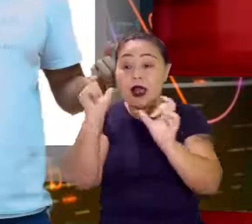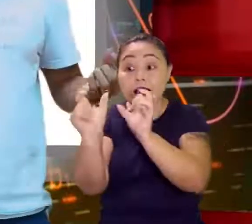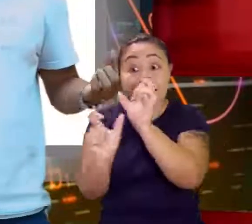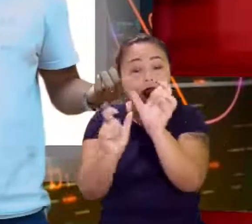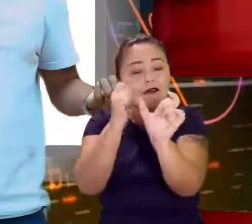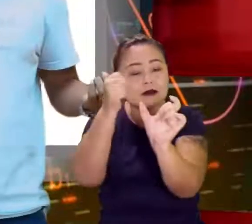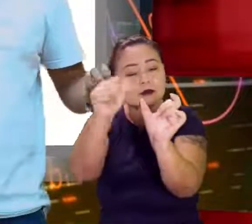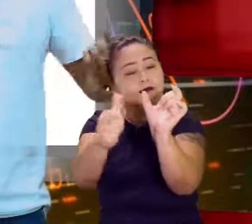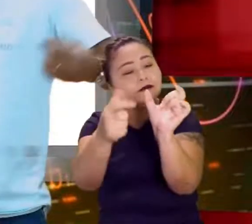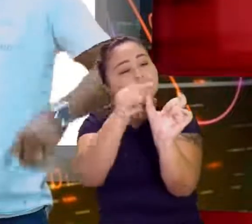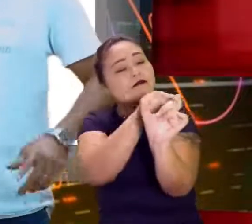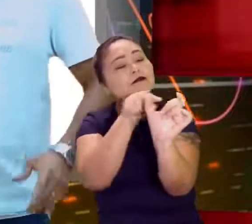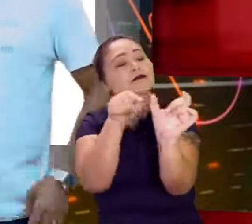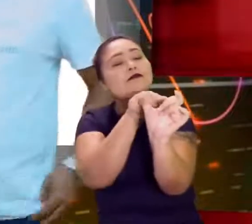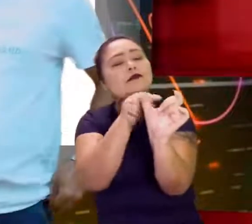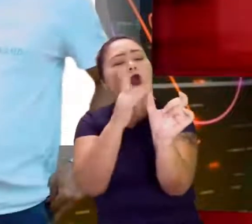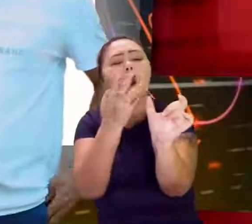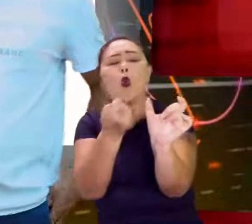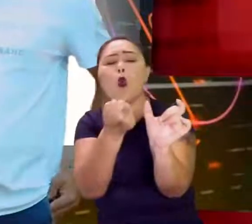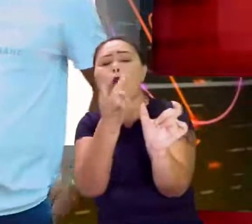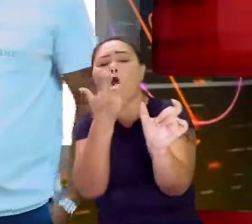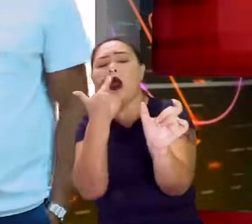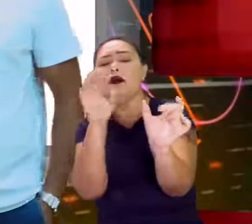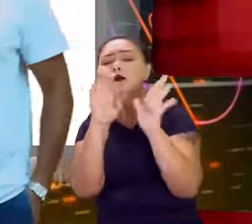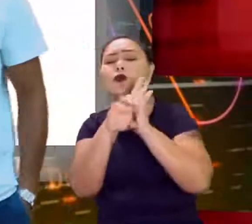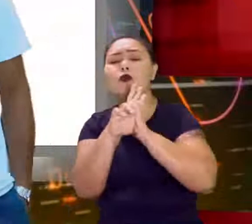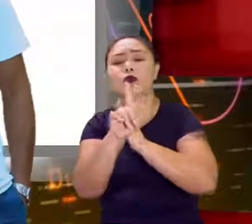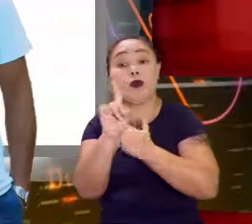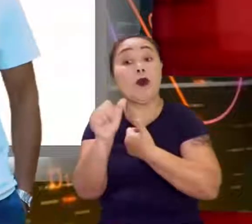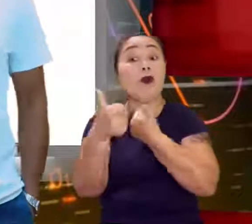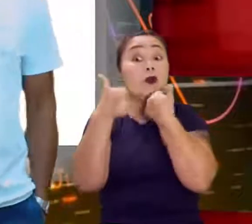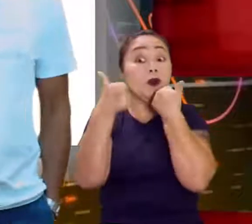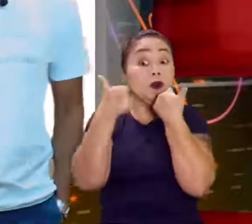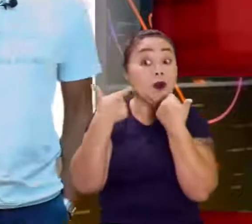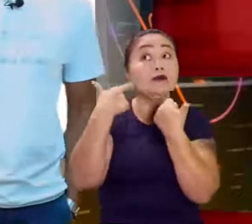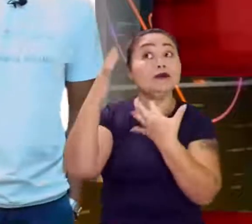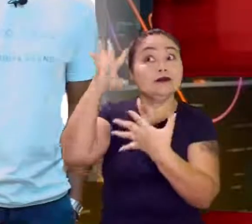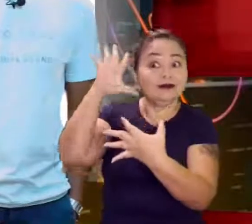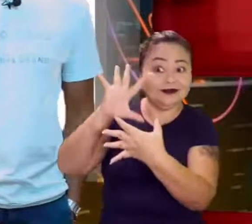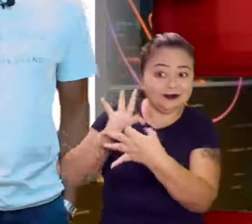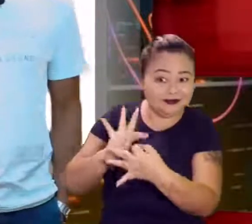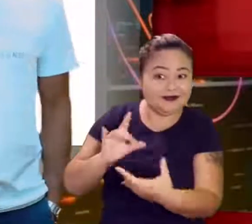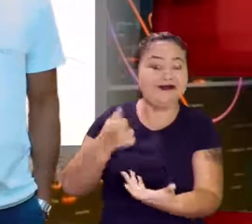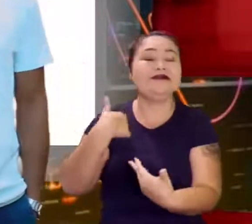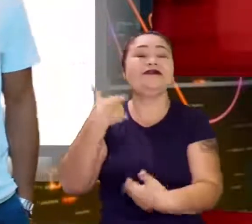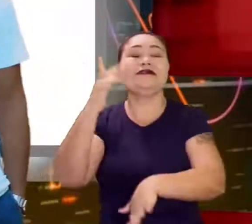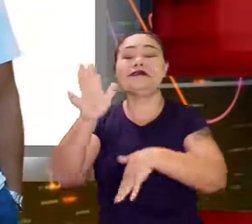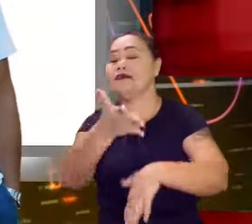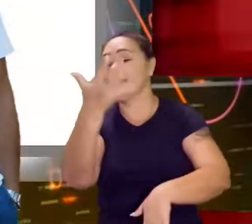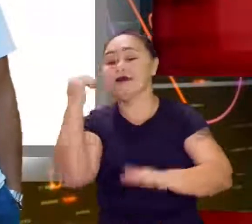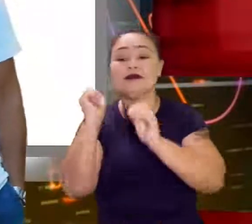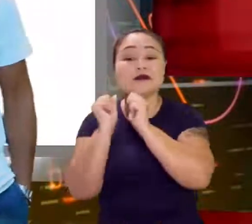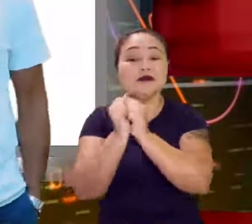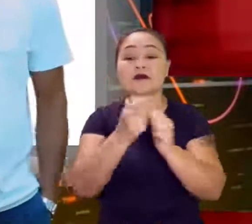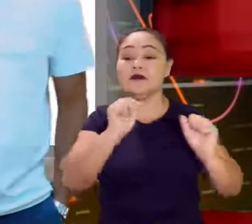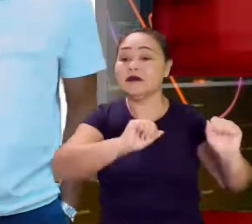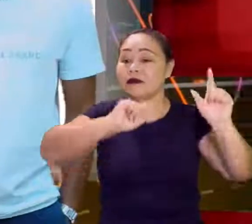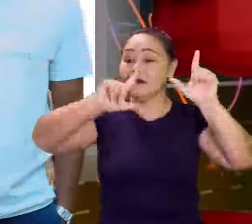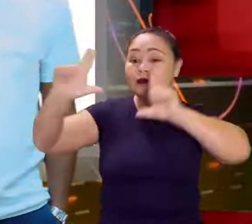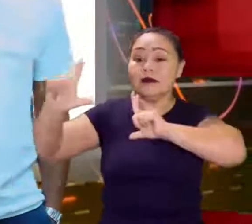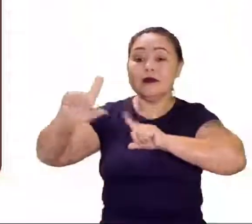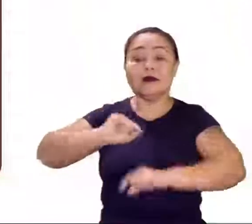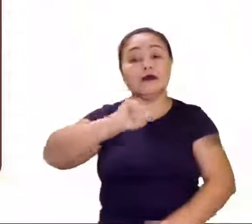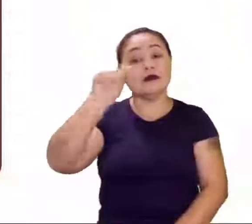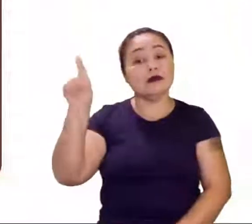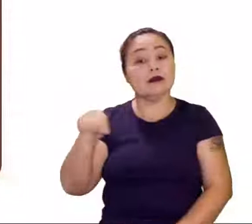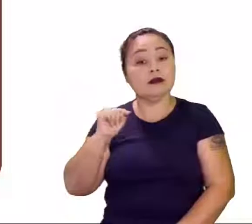da palavra, nós chegamos quase à definição. Olha aí. Puro raciocínio lógico, né? Então vamos junto. Olha lá no slide, então. O que